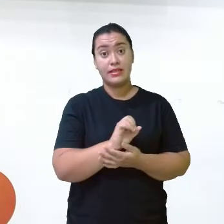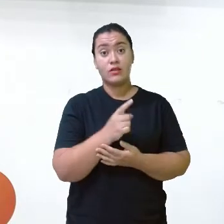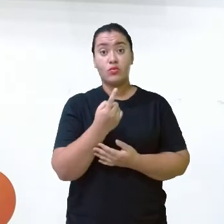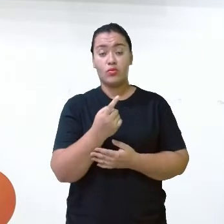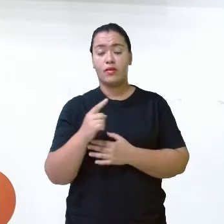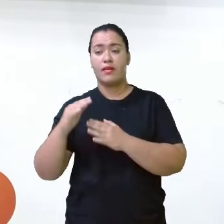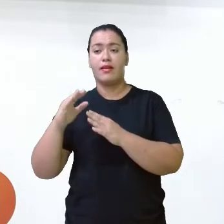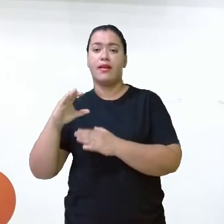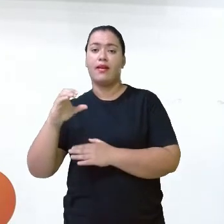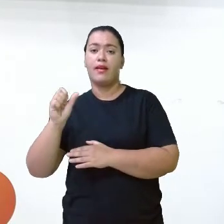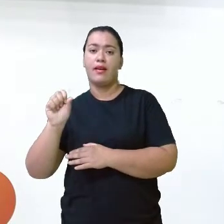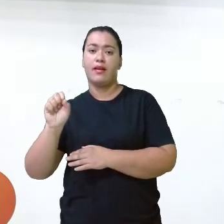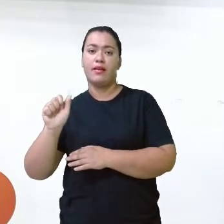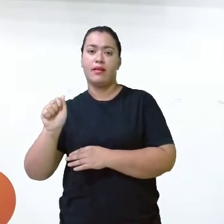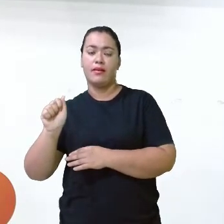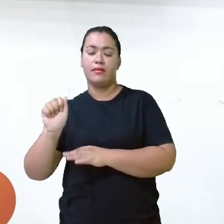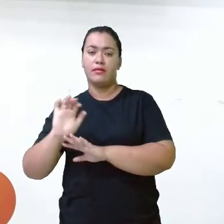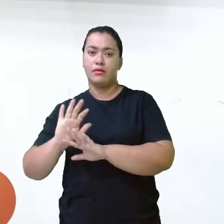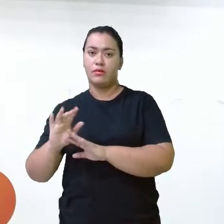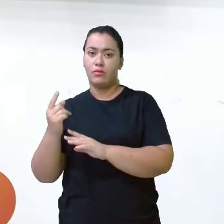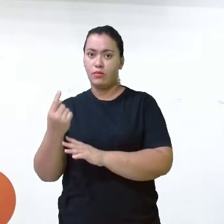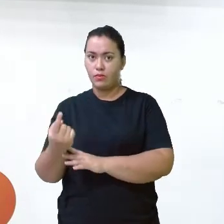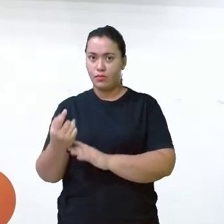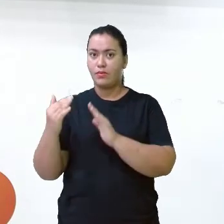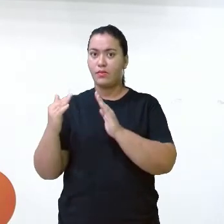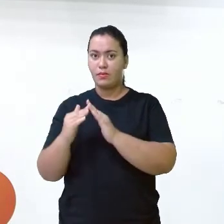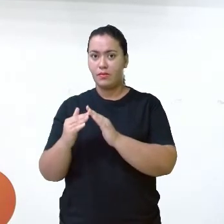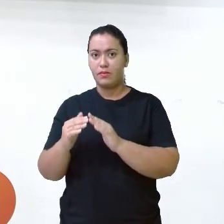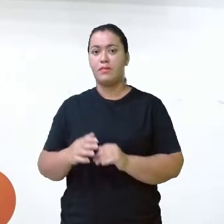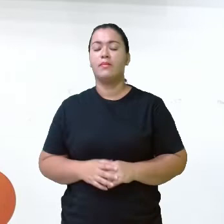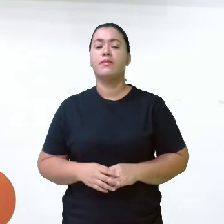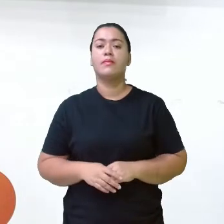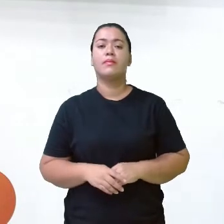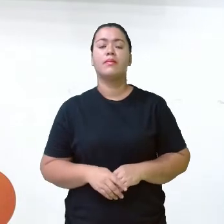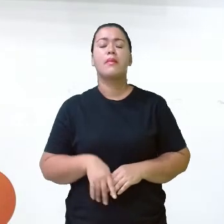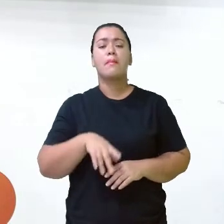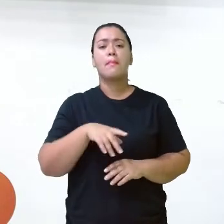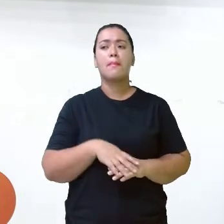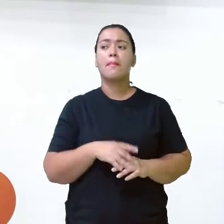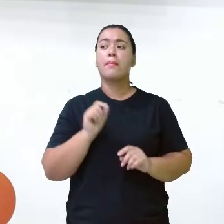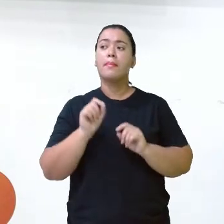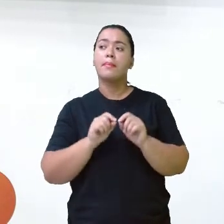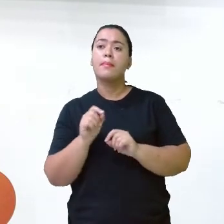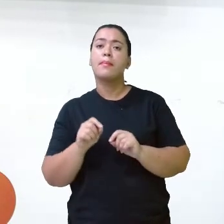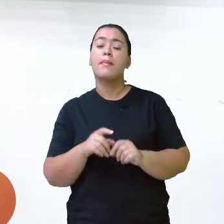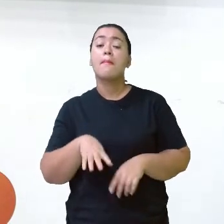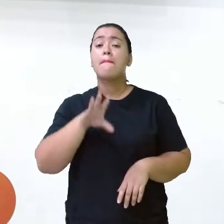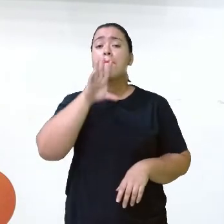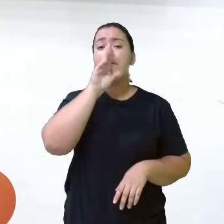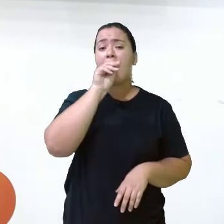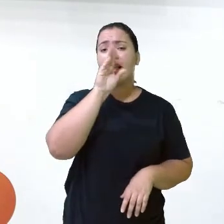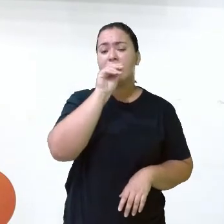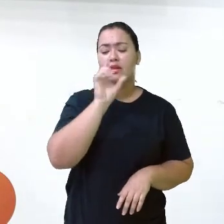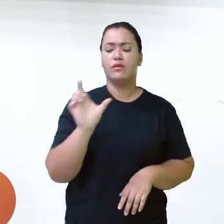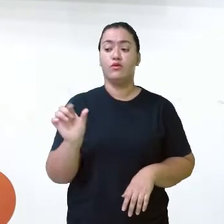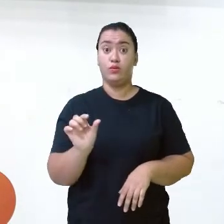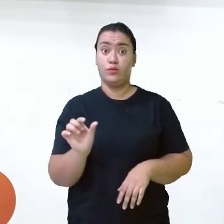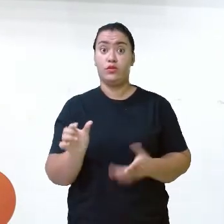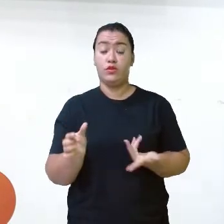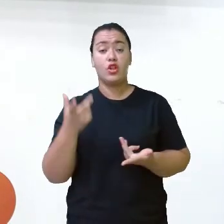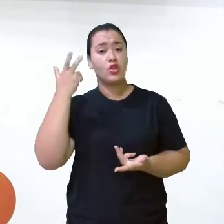singular, seria casa, não é? Patinho está no diminutivo. Se estivesse no